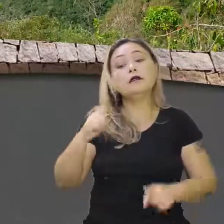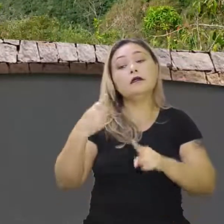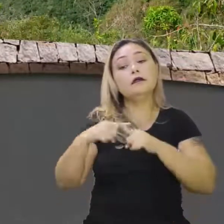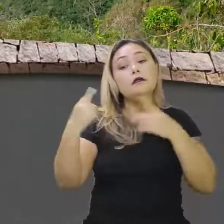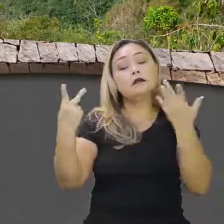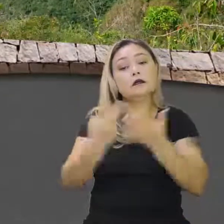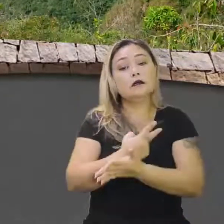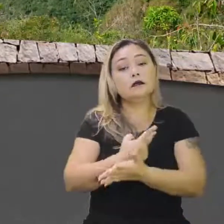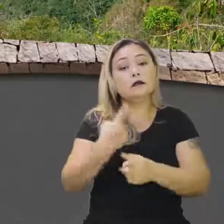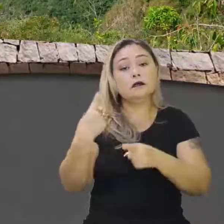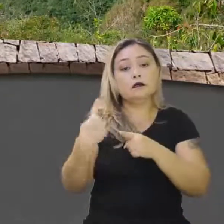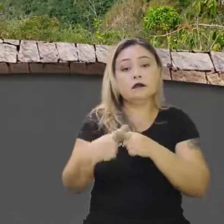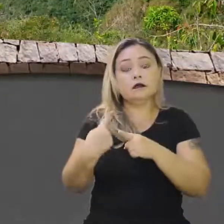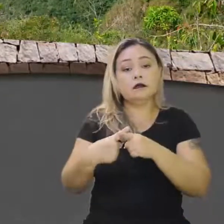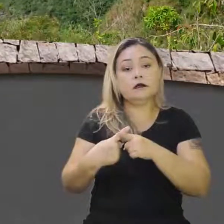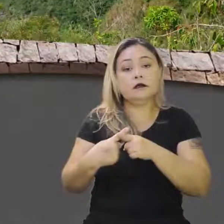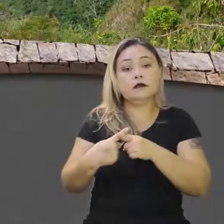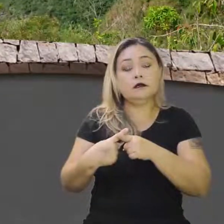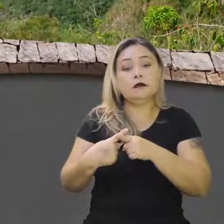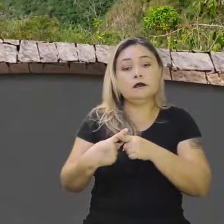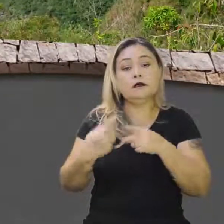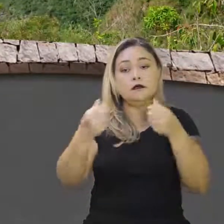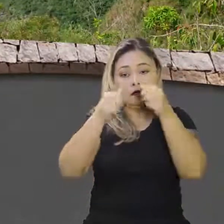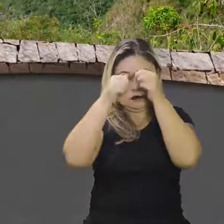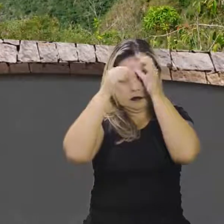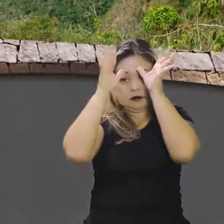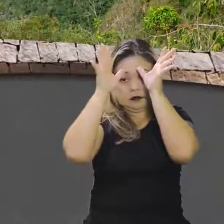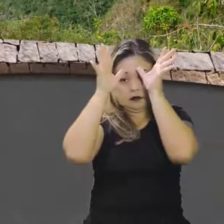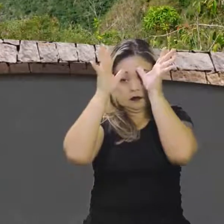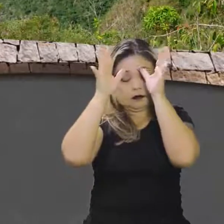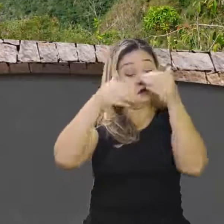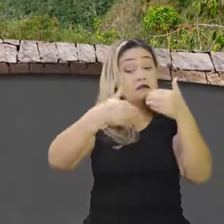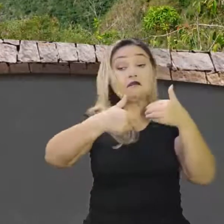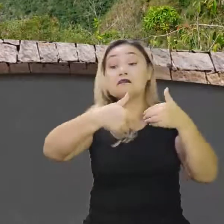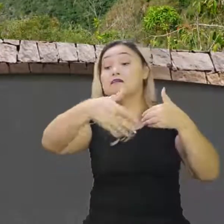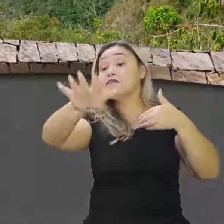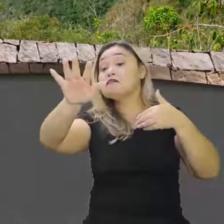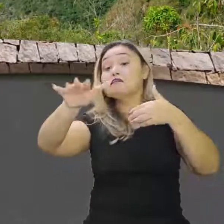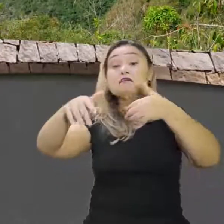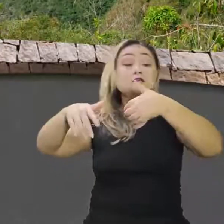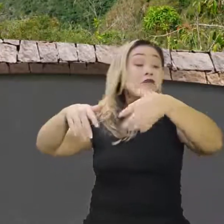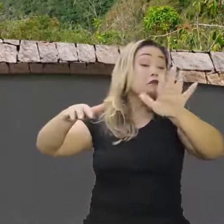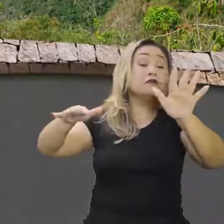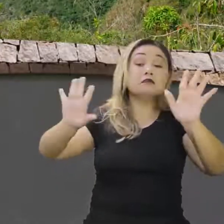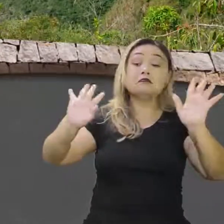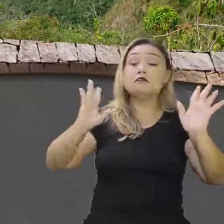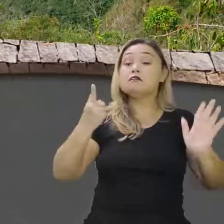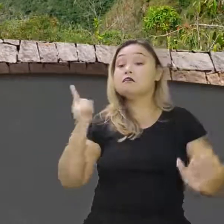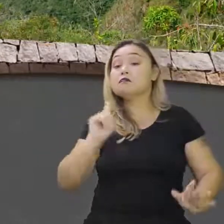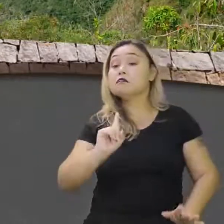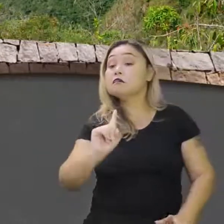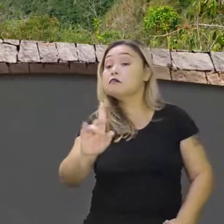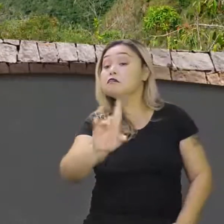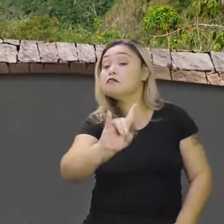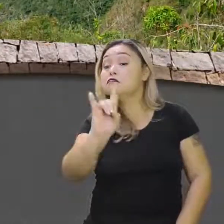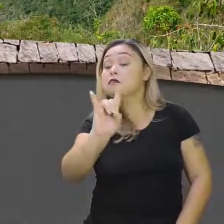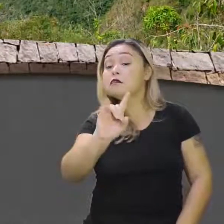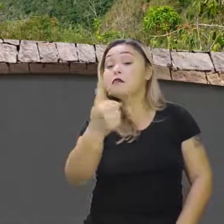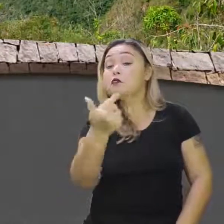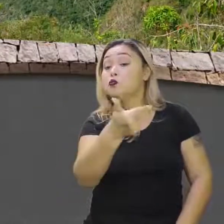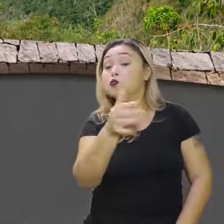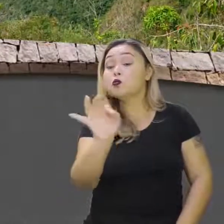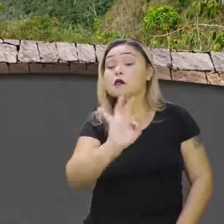aconteceu? Porque era um lugar... O Acre era uma região irma, sem muita presença de bolivianos.